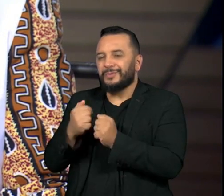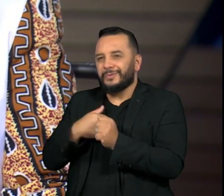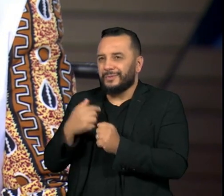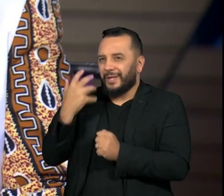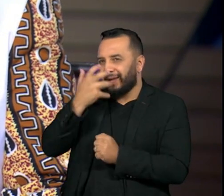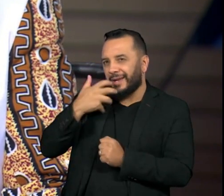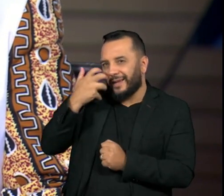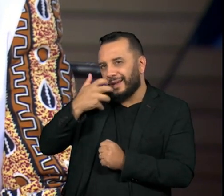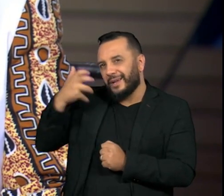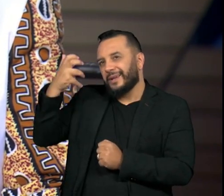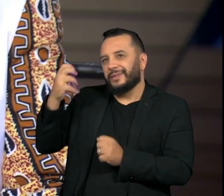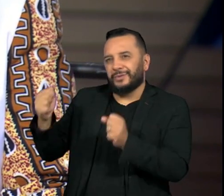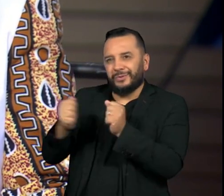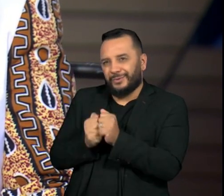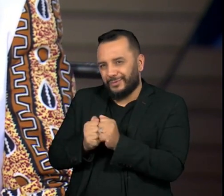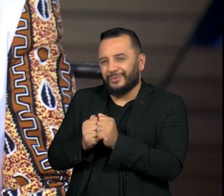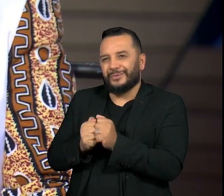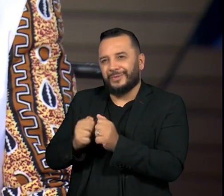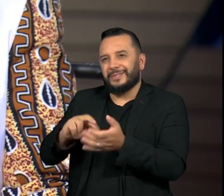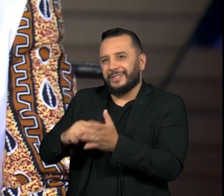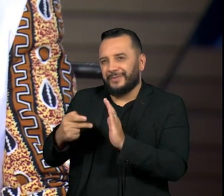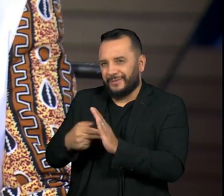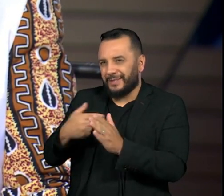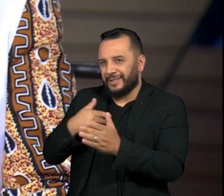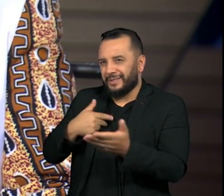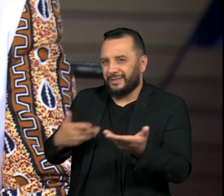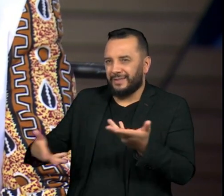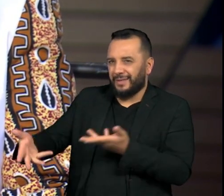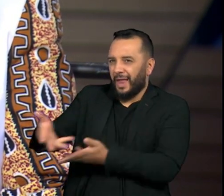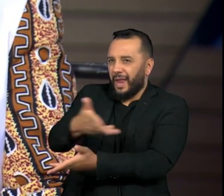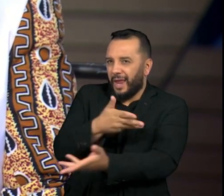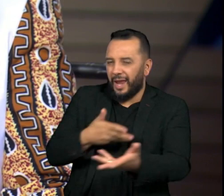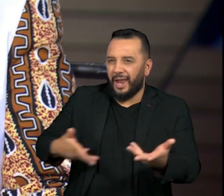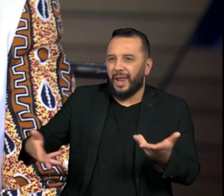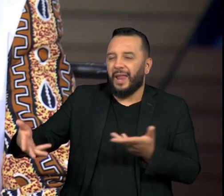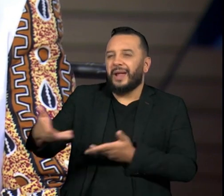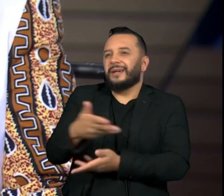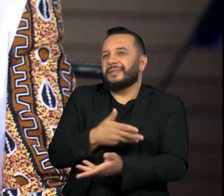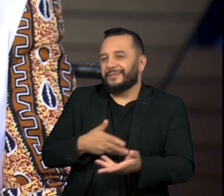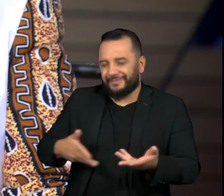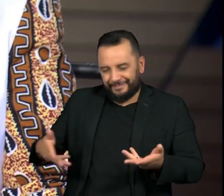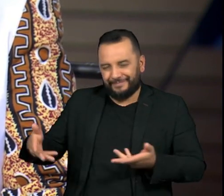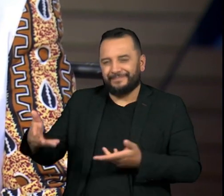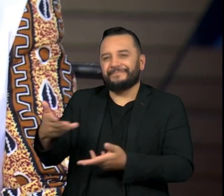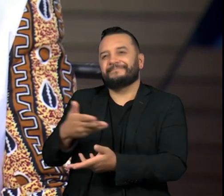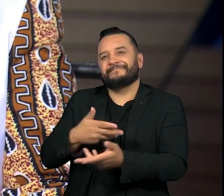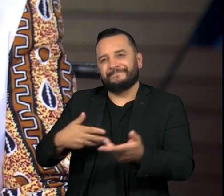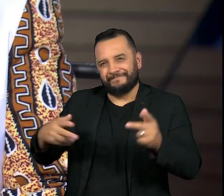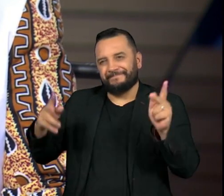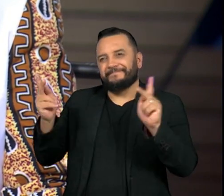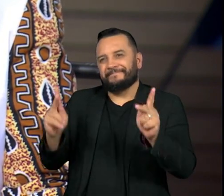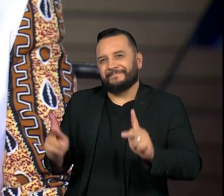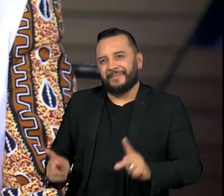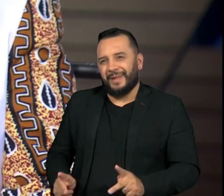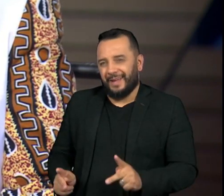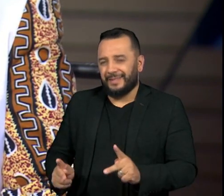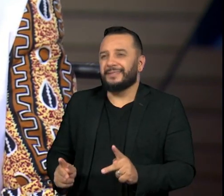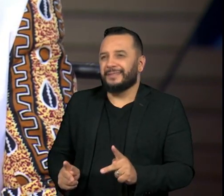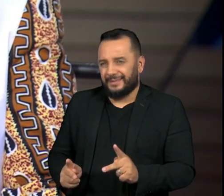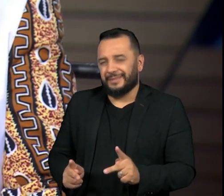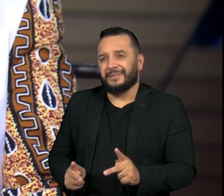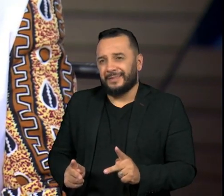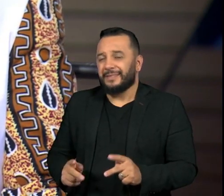juntos, juntas e juntos, uma harmonia melódica existencial. Que